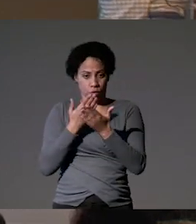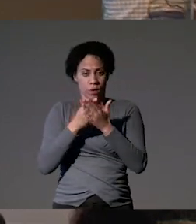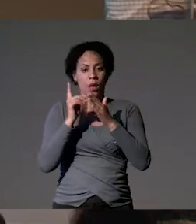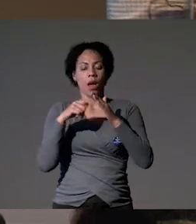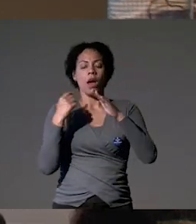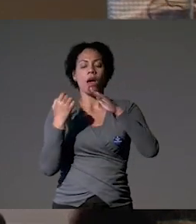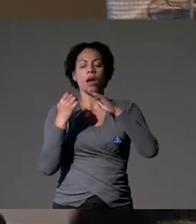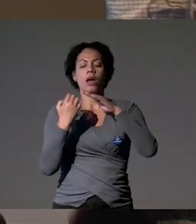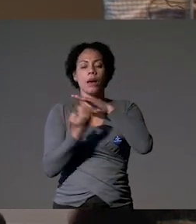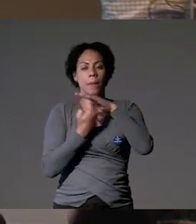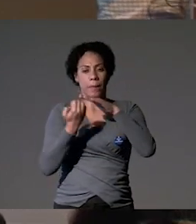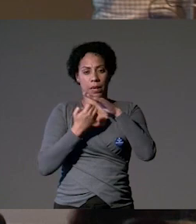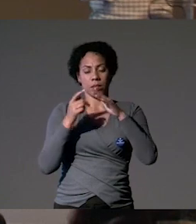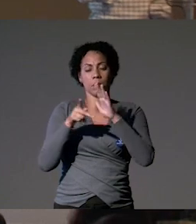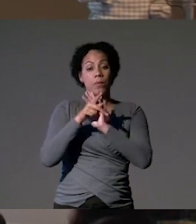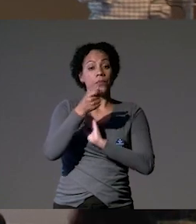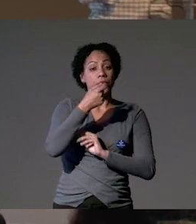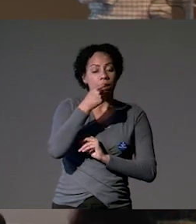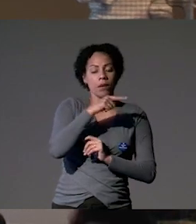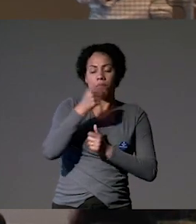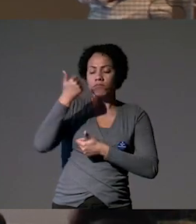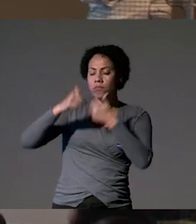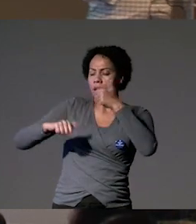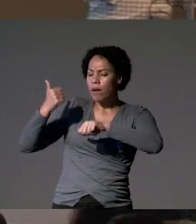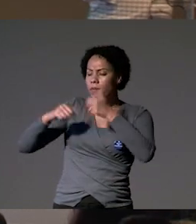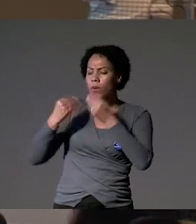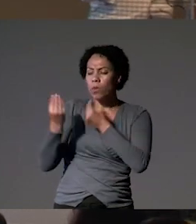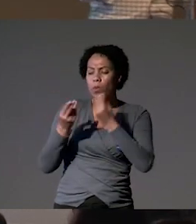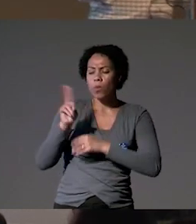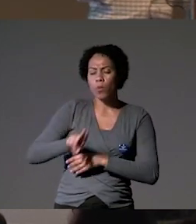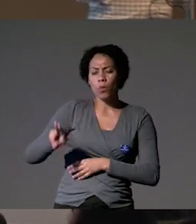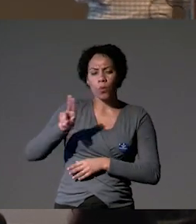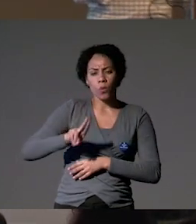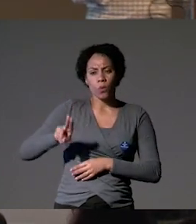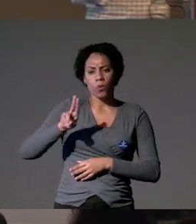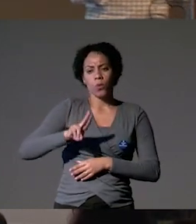indústria farmacêutica, avaliando o uso de